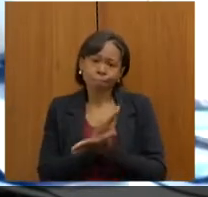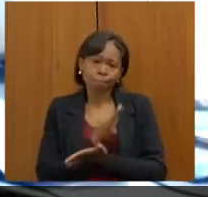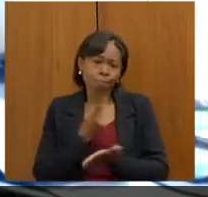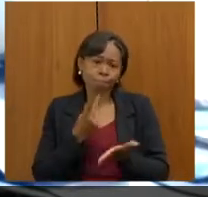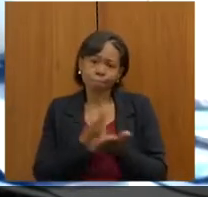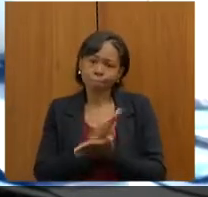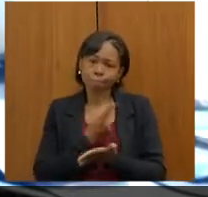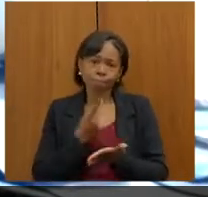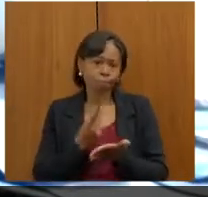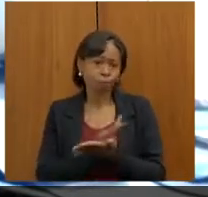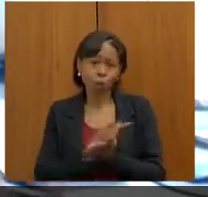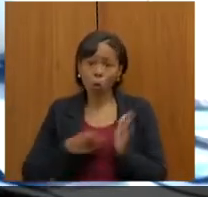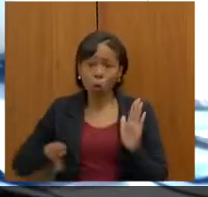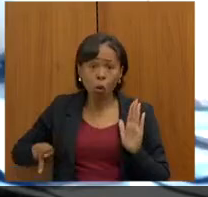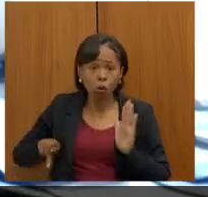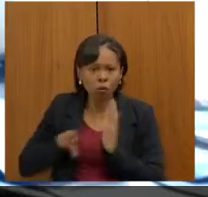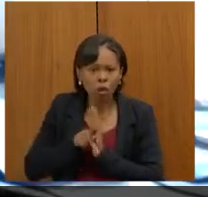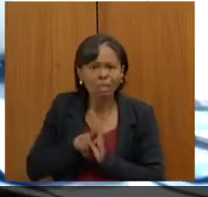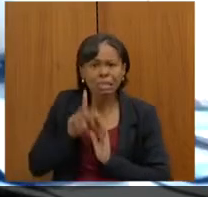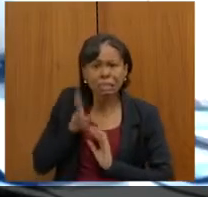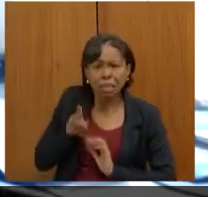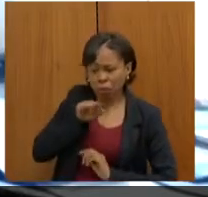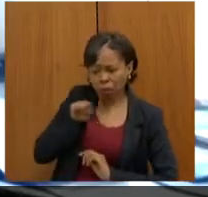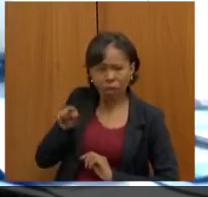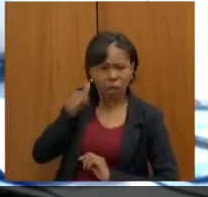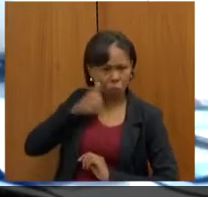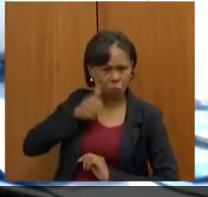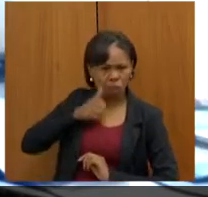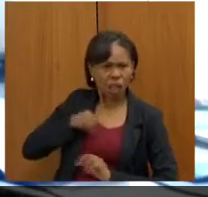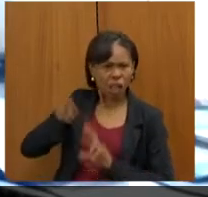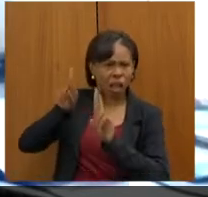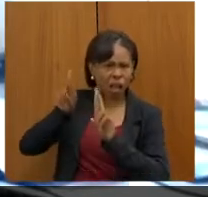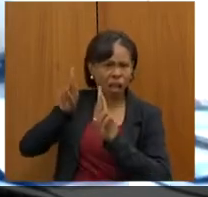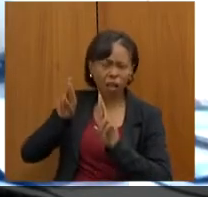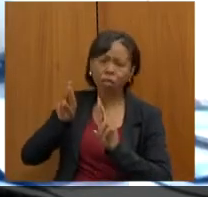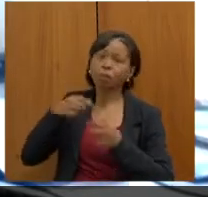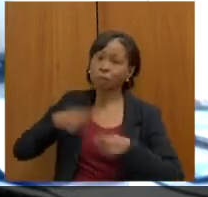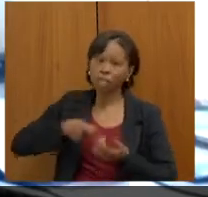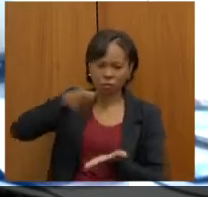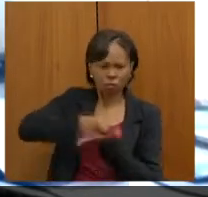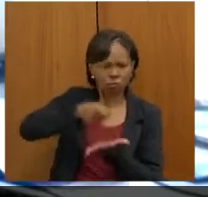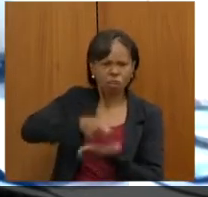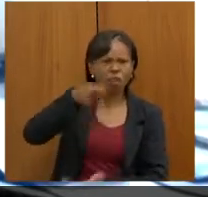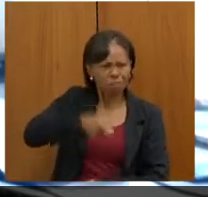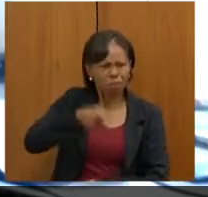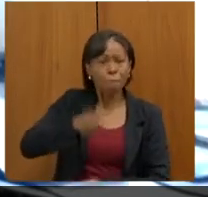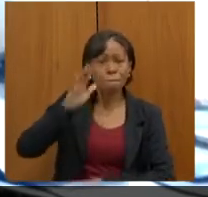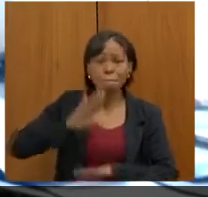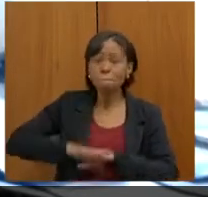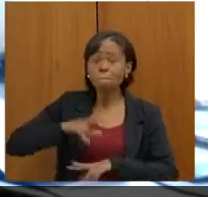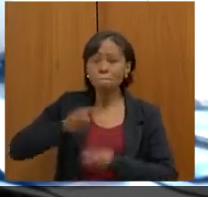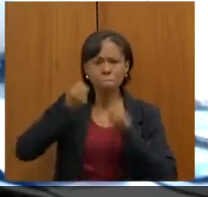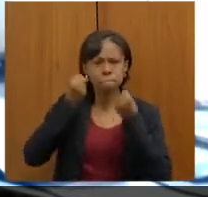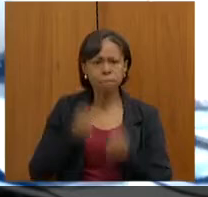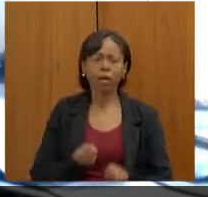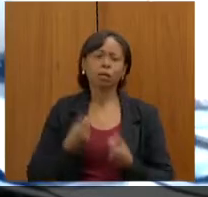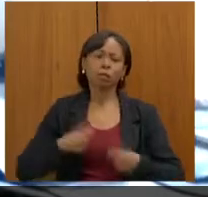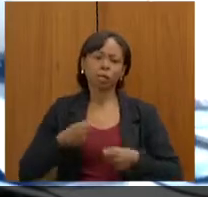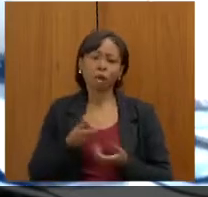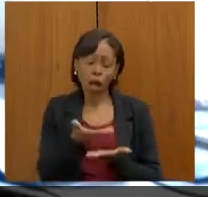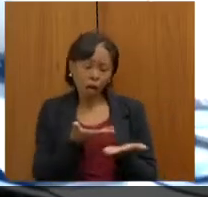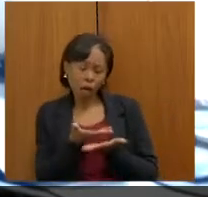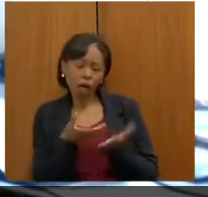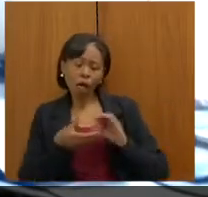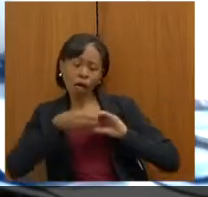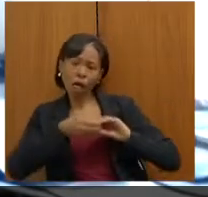só abrindo a mulher ele é sempre da mulher a já existia ele faz mais duas não mediação um conflito que é